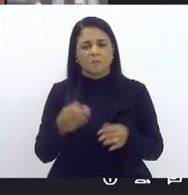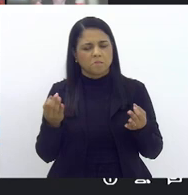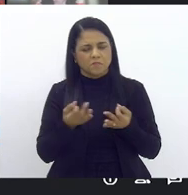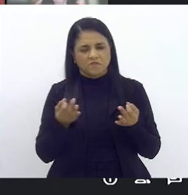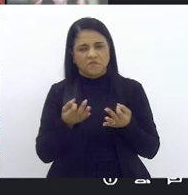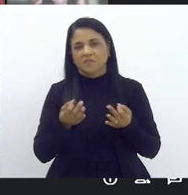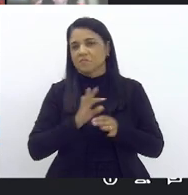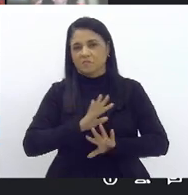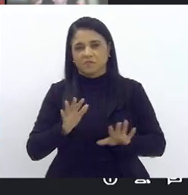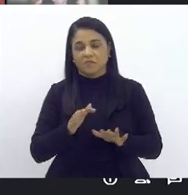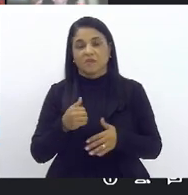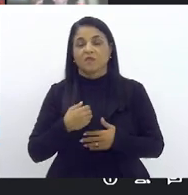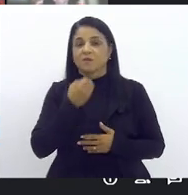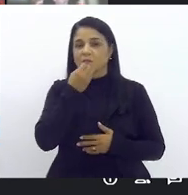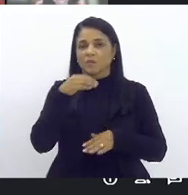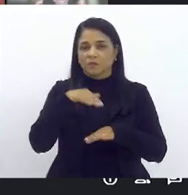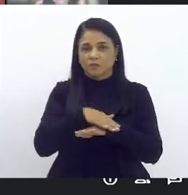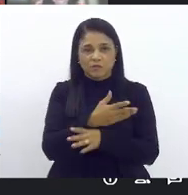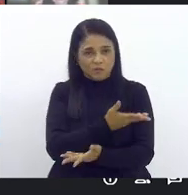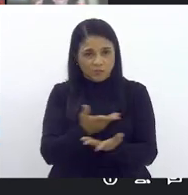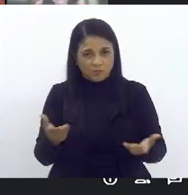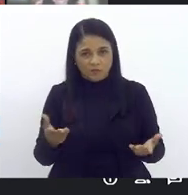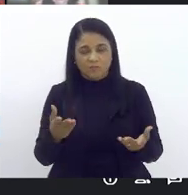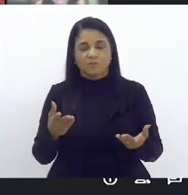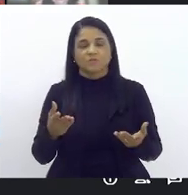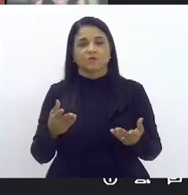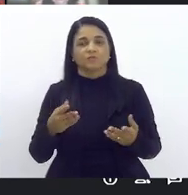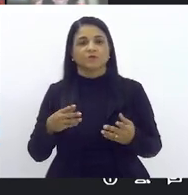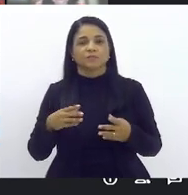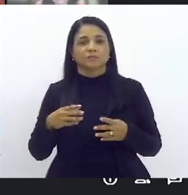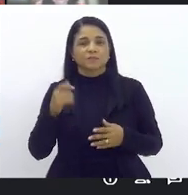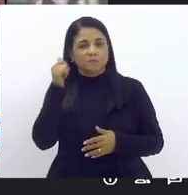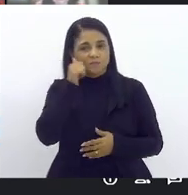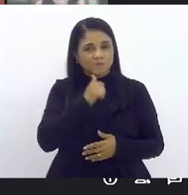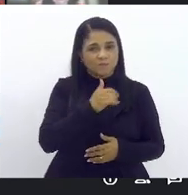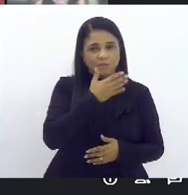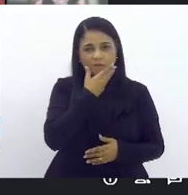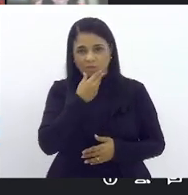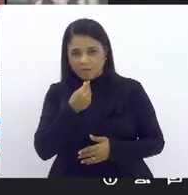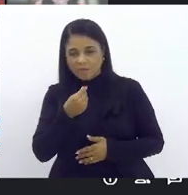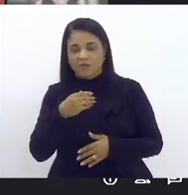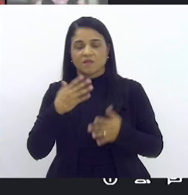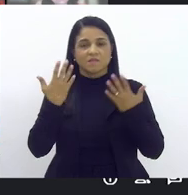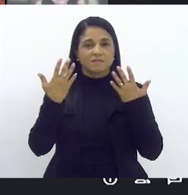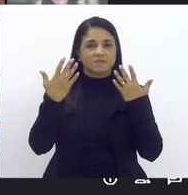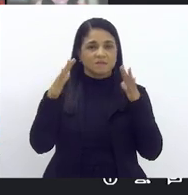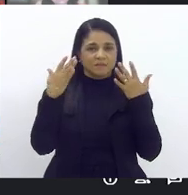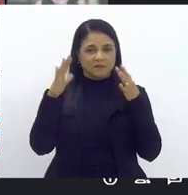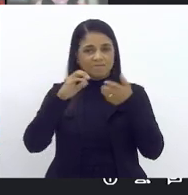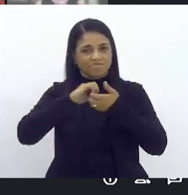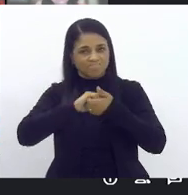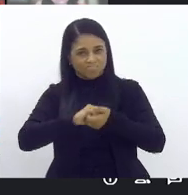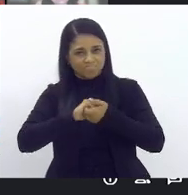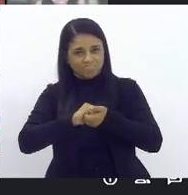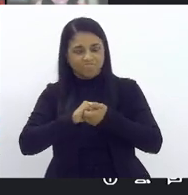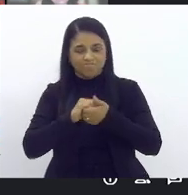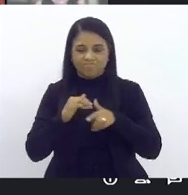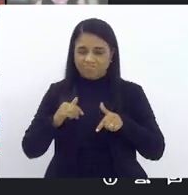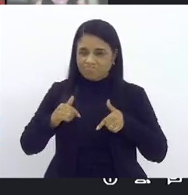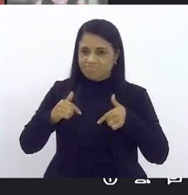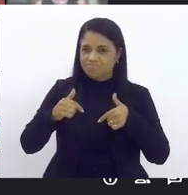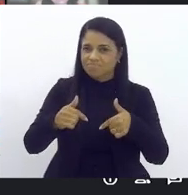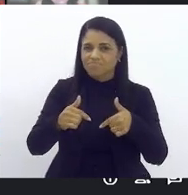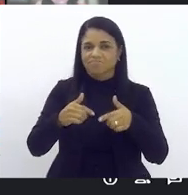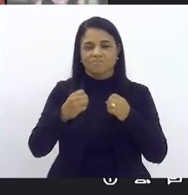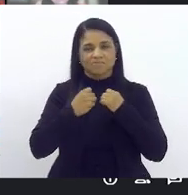Perfeito. Boa noite a todos, a todas, a todos. Quero saudar aos autores, né, do pedido